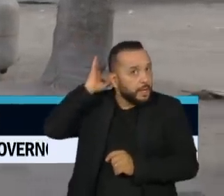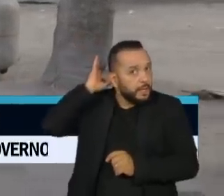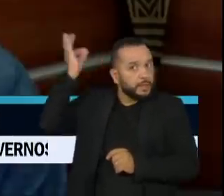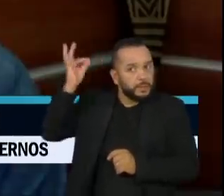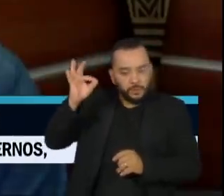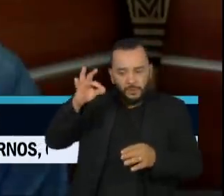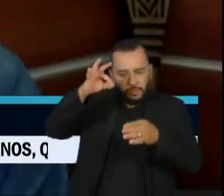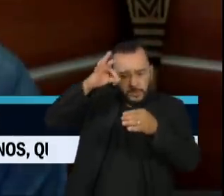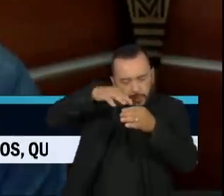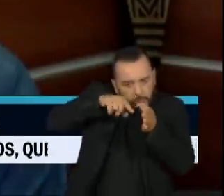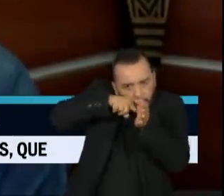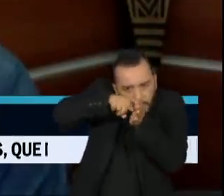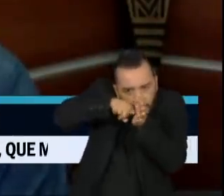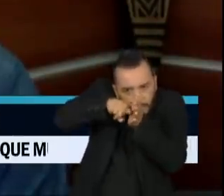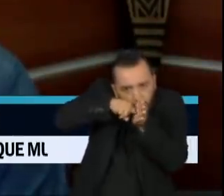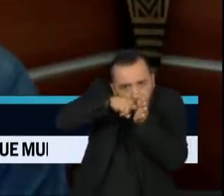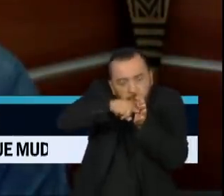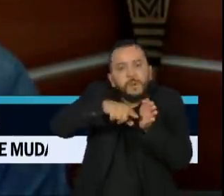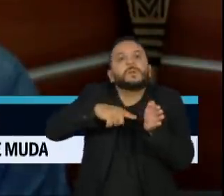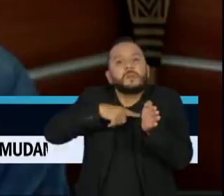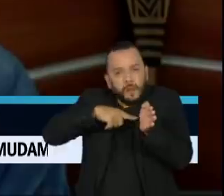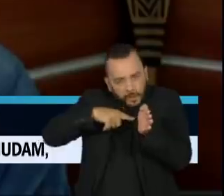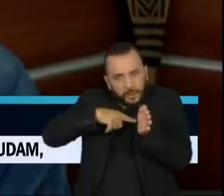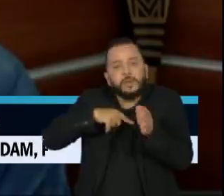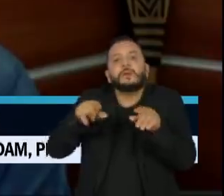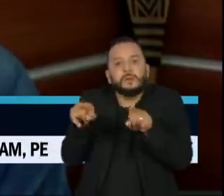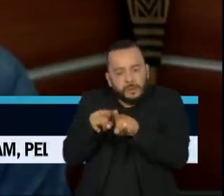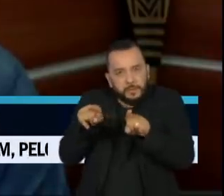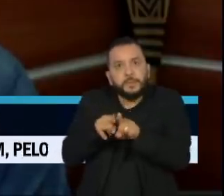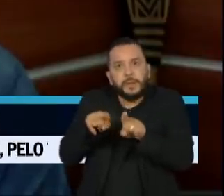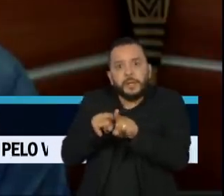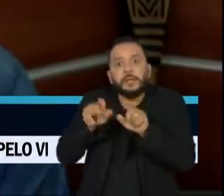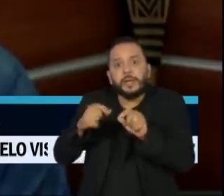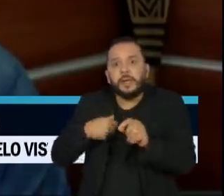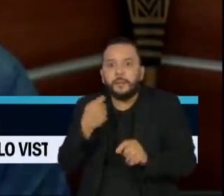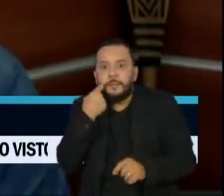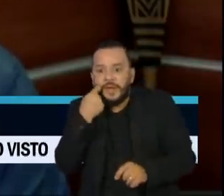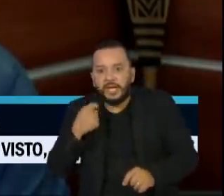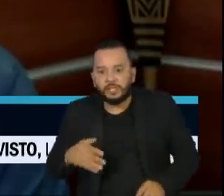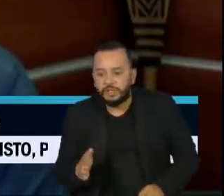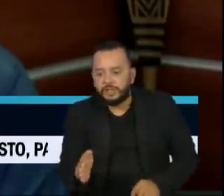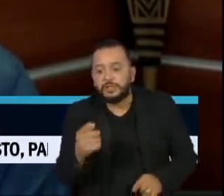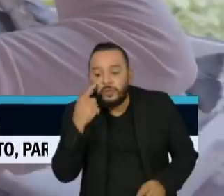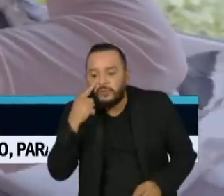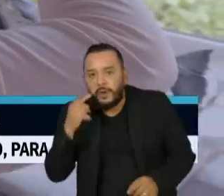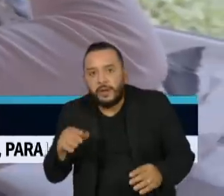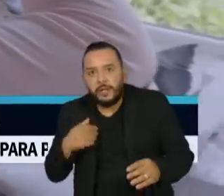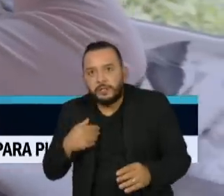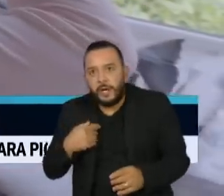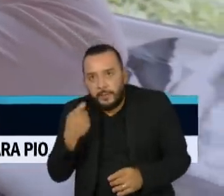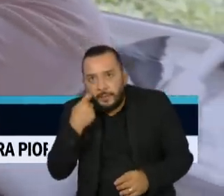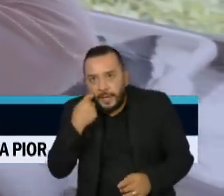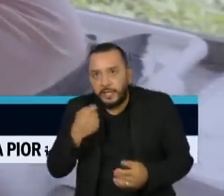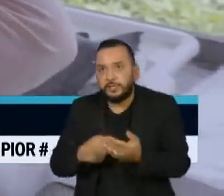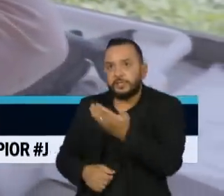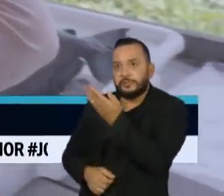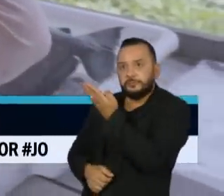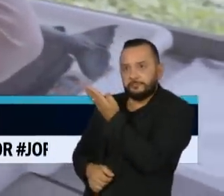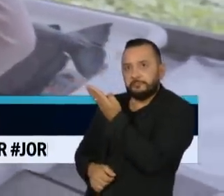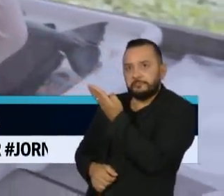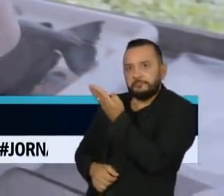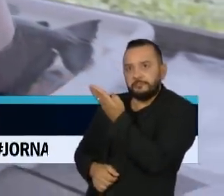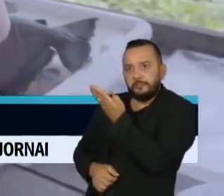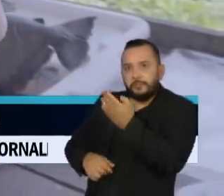humano, e também nós coletamos amostras de pescado que são regularmente consumidos pela população para avaliar os níveis de mercúrio,